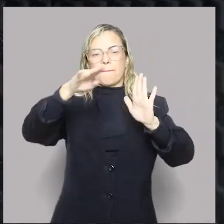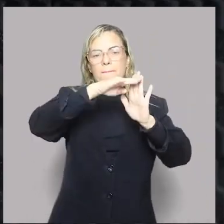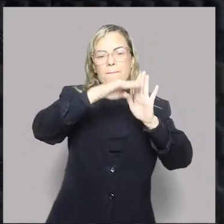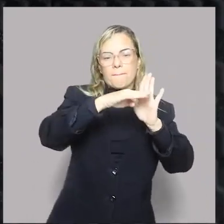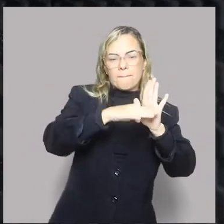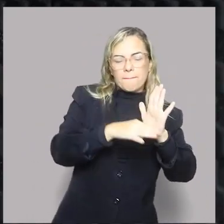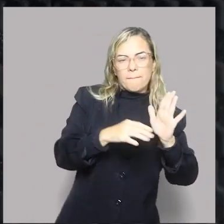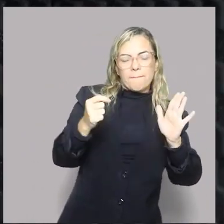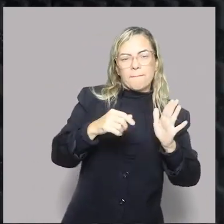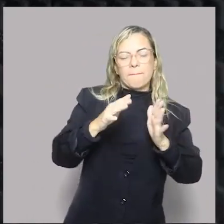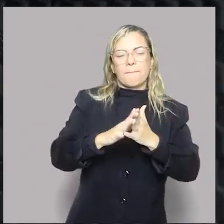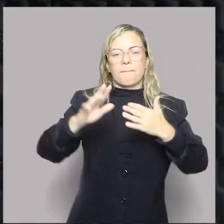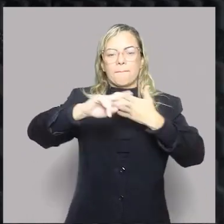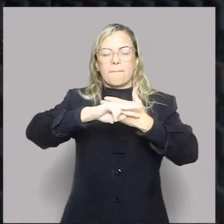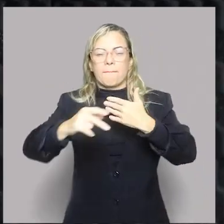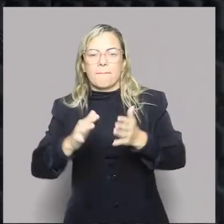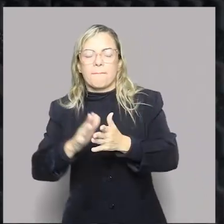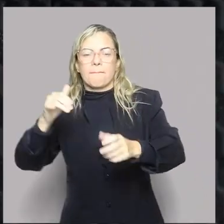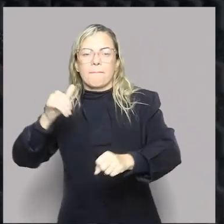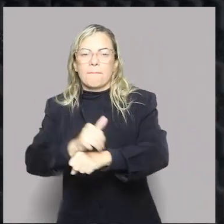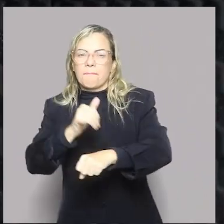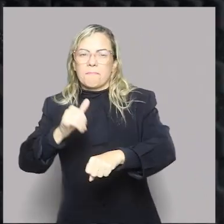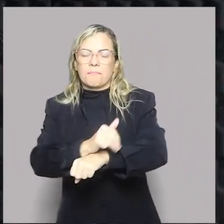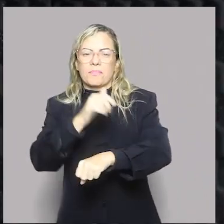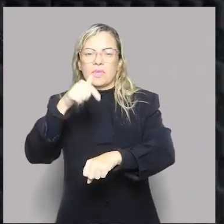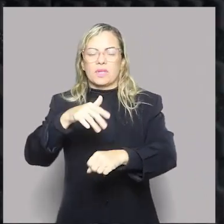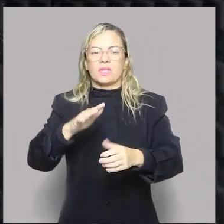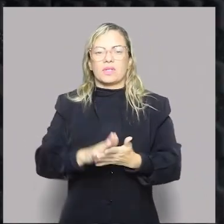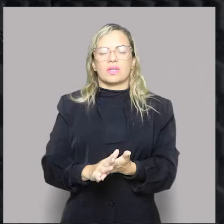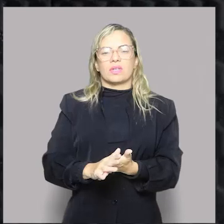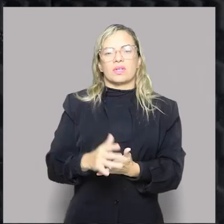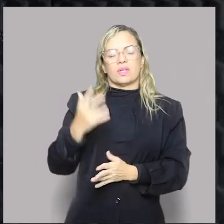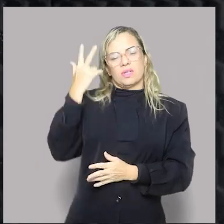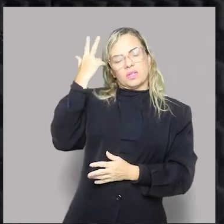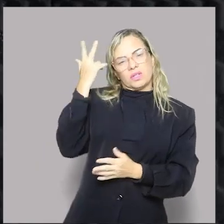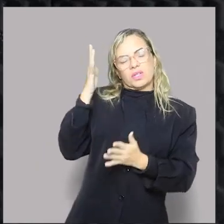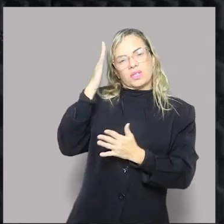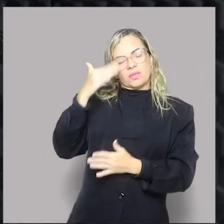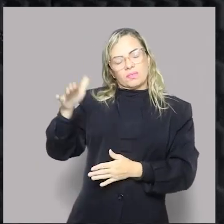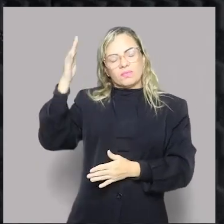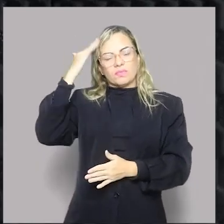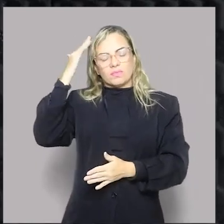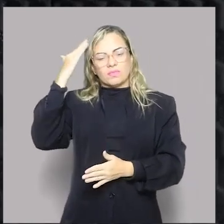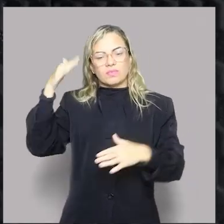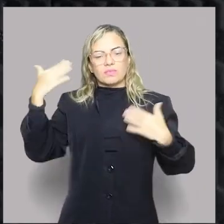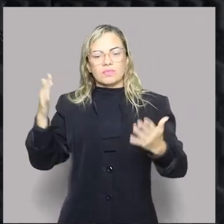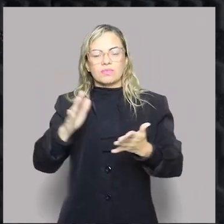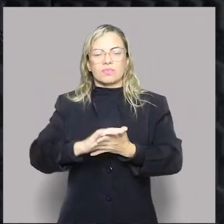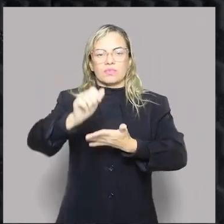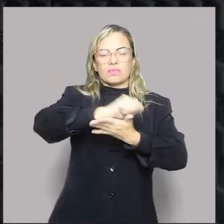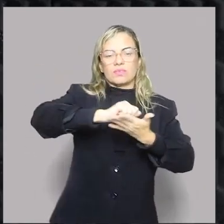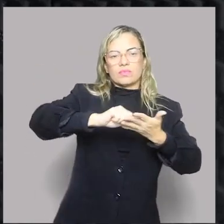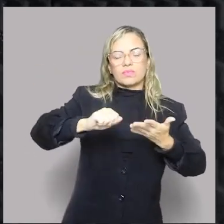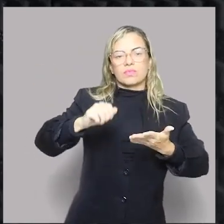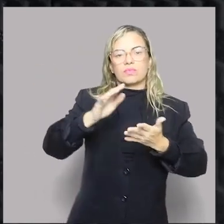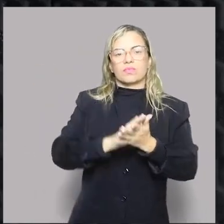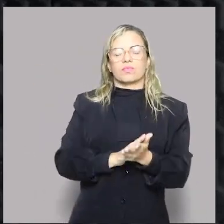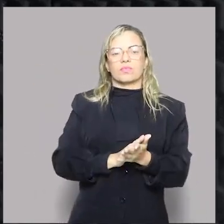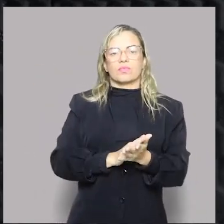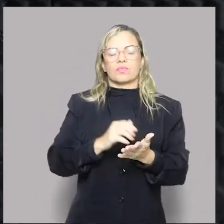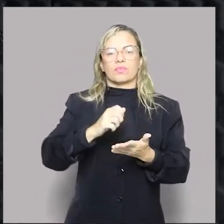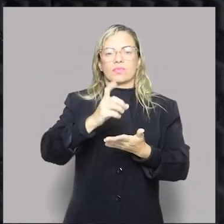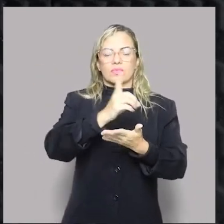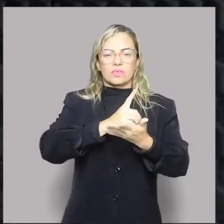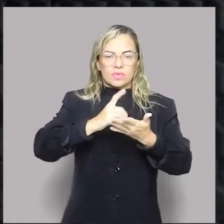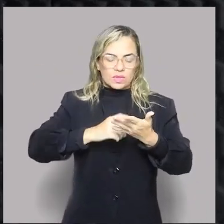área, para que você faça a interpretação dessa ideia e alinhe isso muito diretamente ao que você pretende dizer.